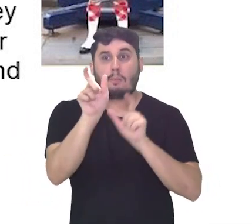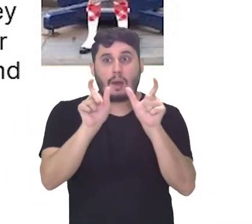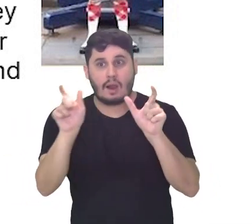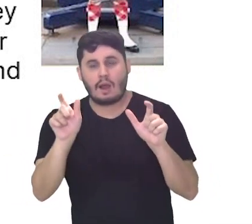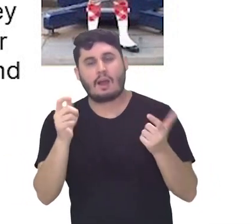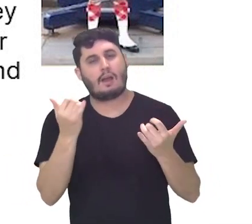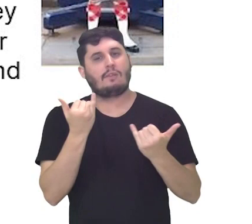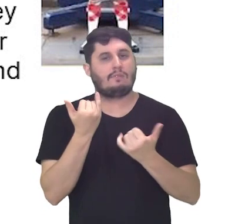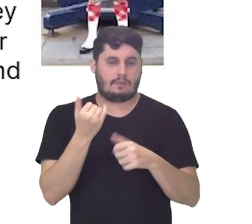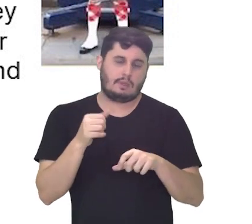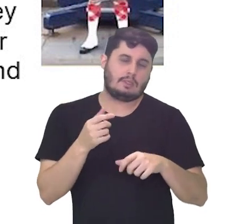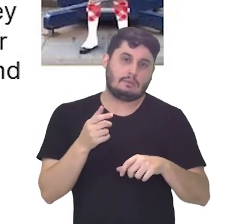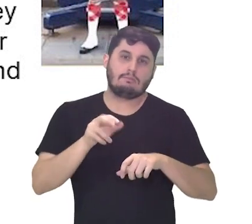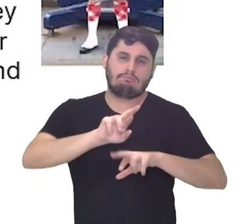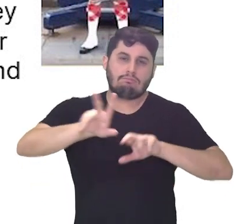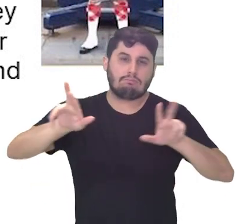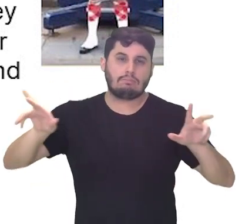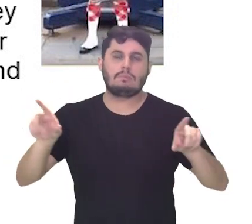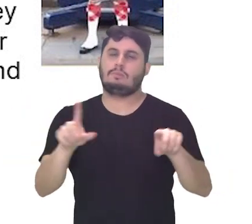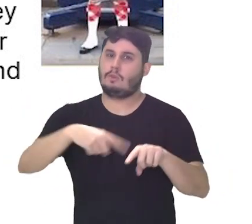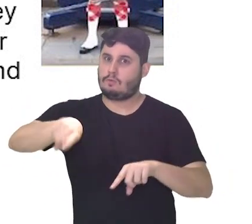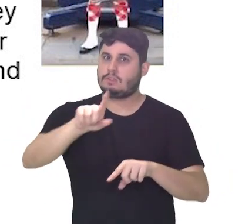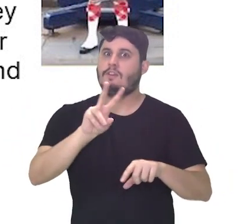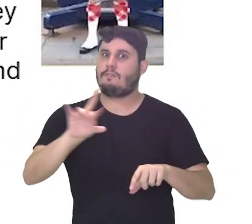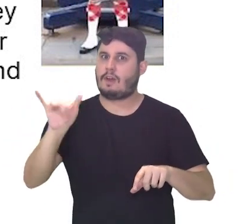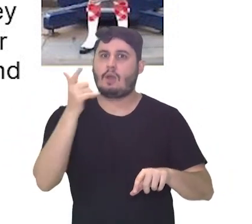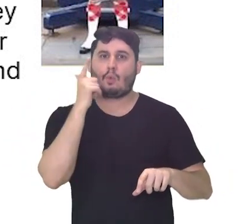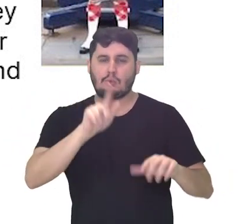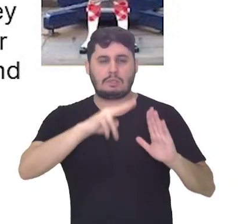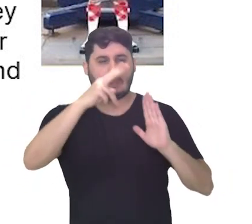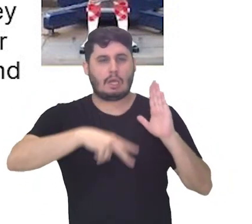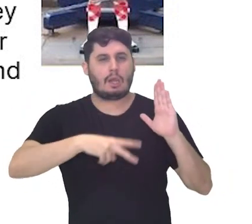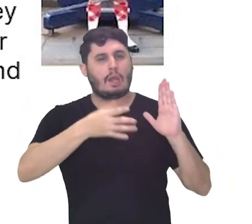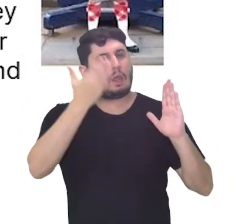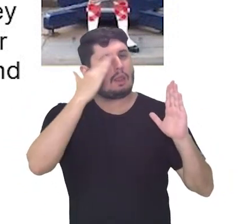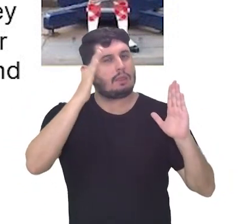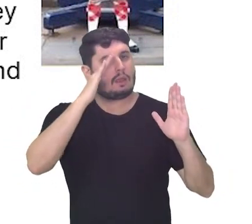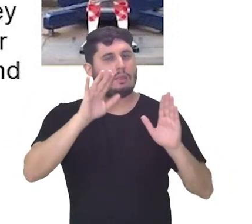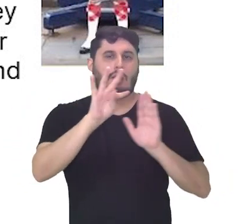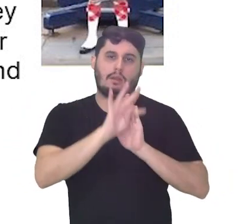vão conseguir, certo? Fazer a leitura desse texto.